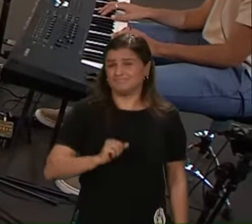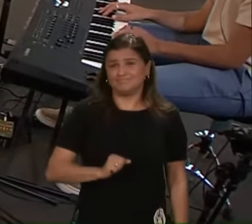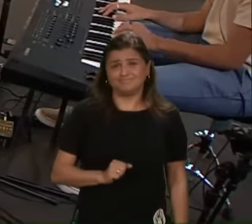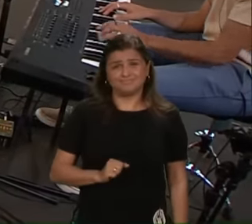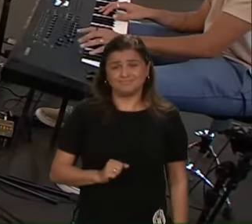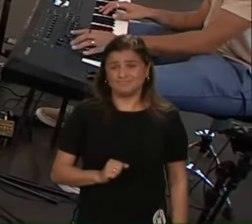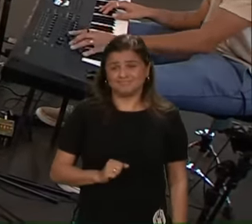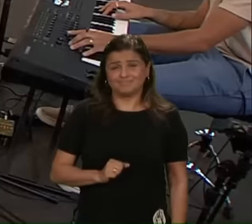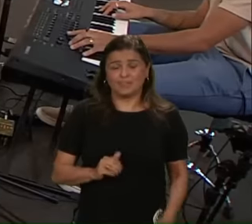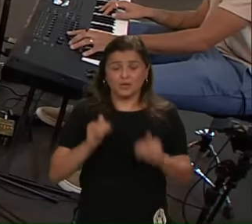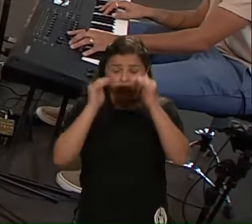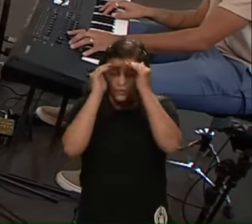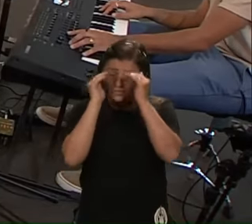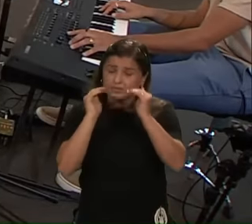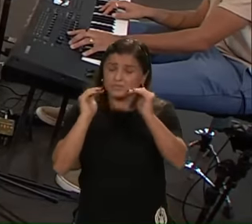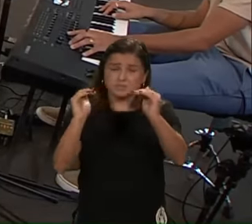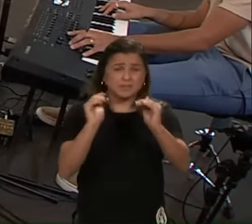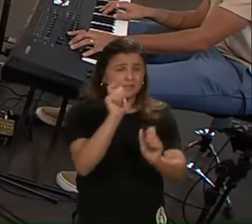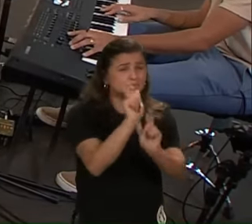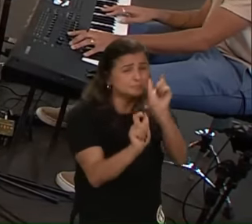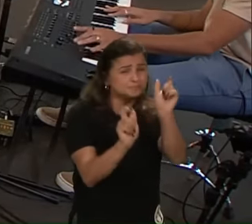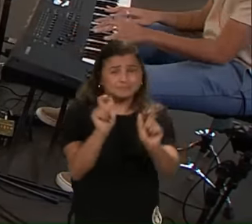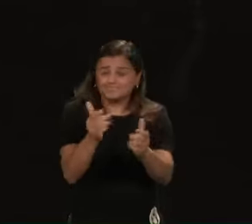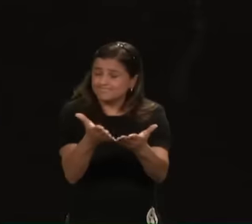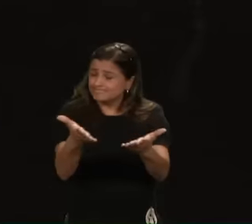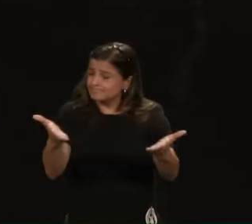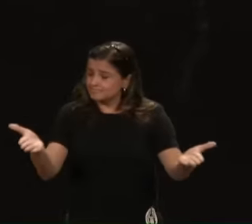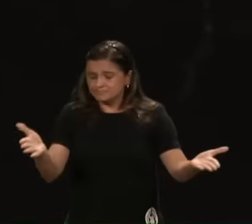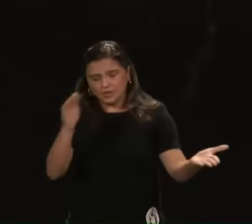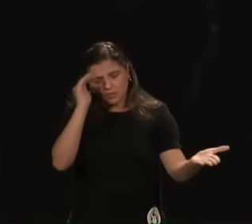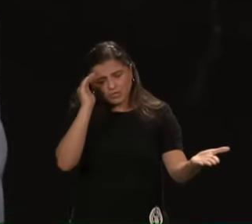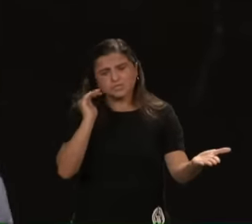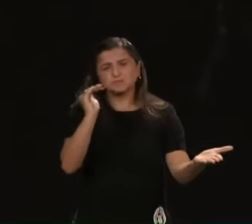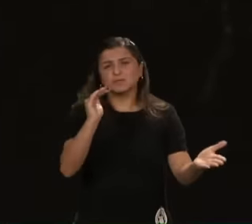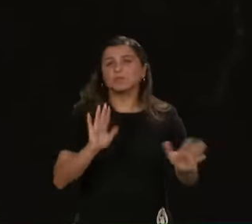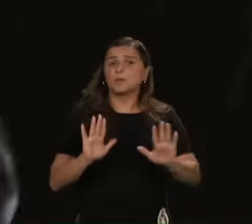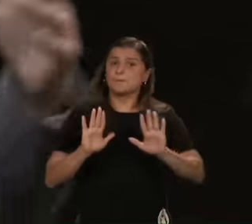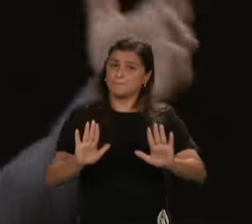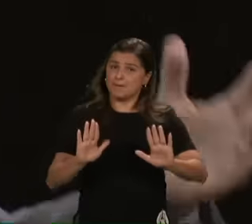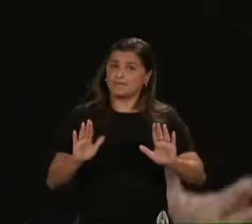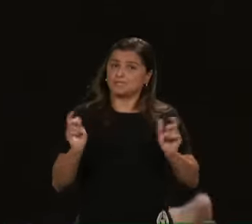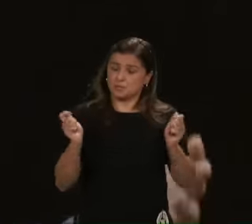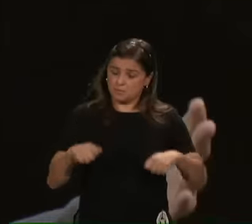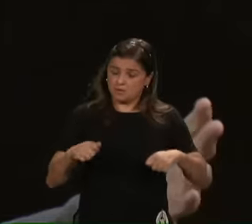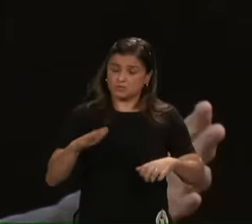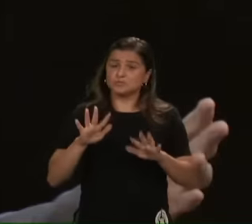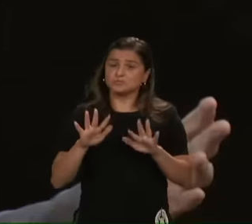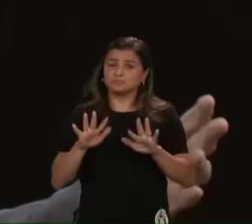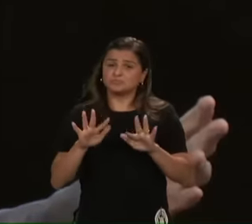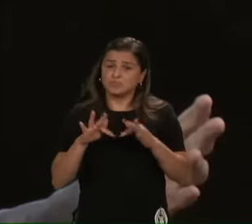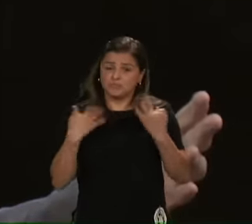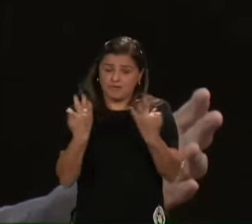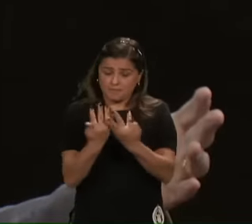Eu respeito todo mundo, deixo tudo isso para lá. Mas eu posso falar na nossa família.